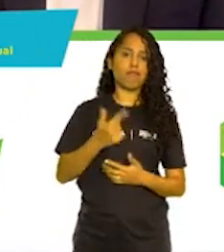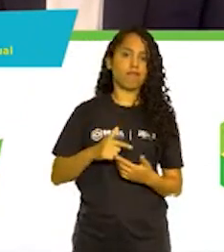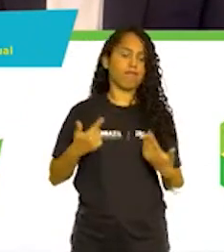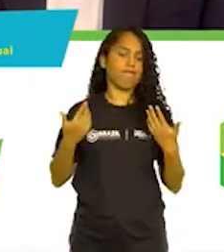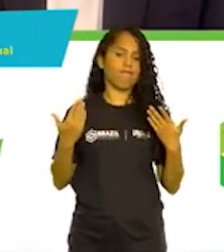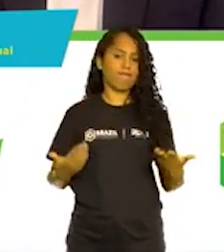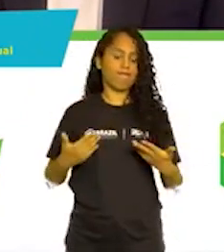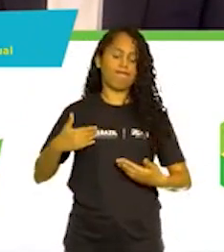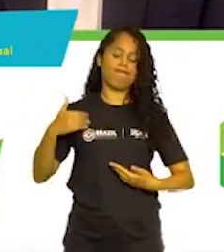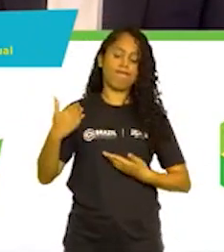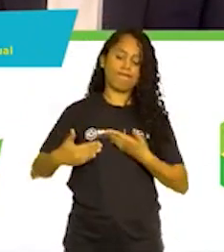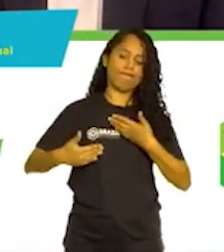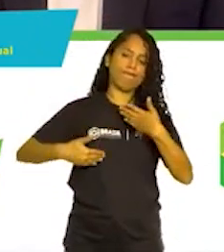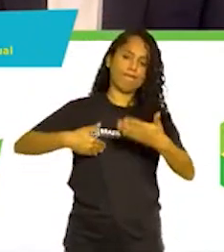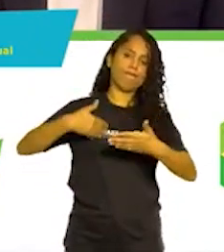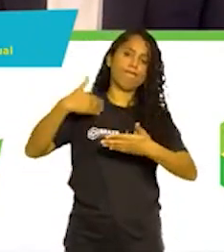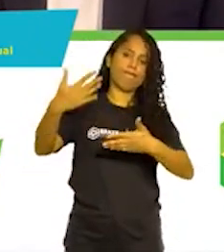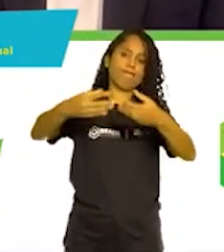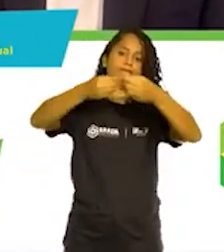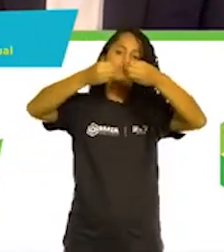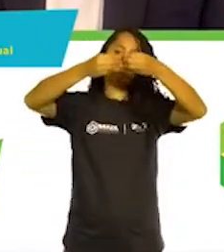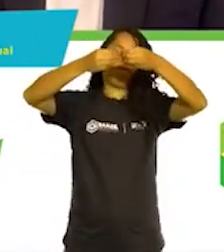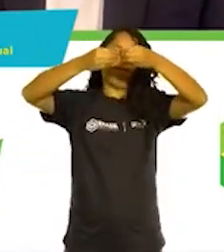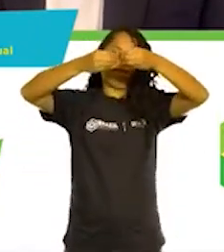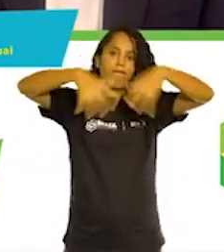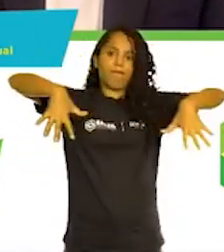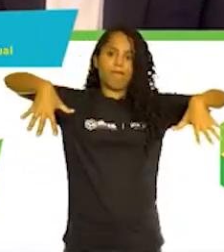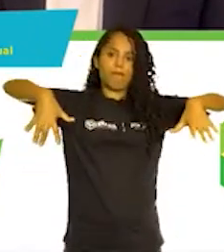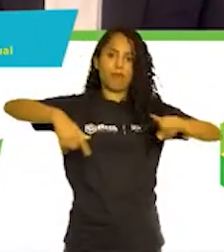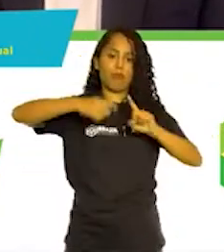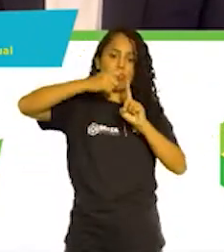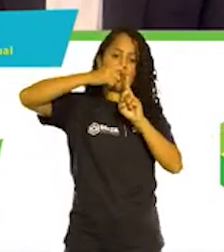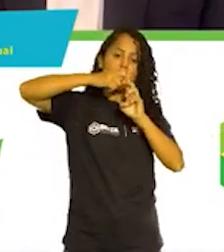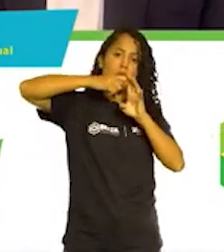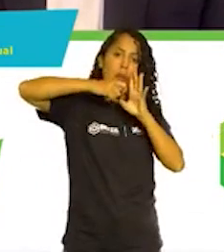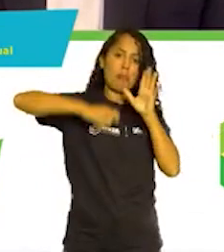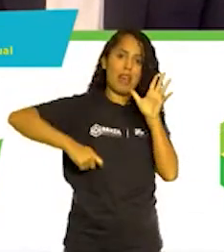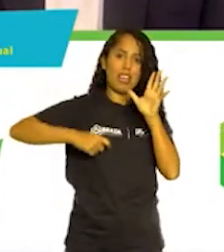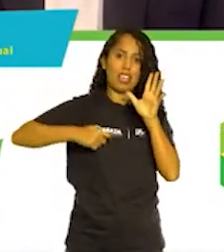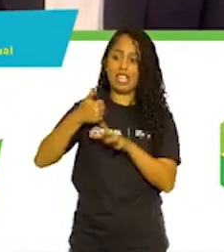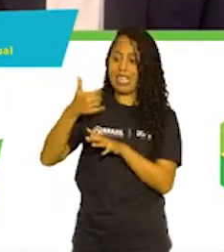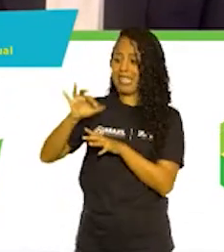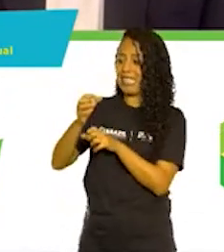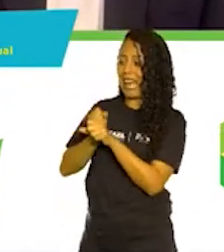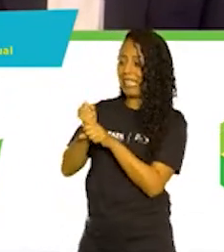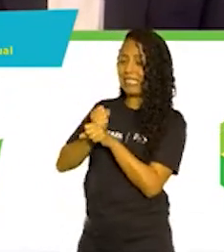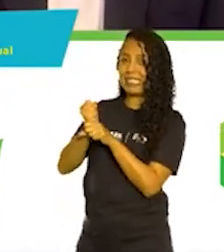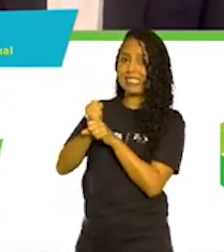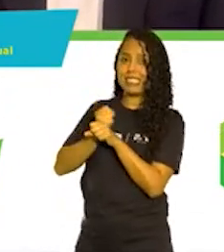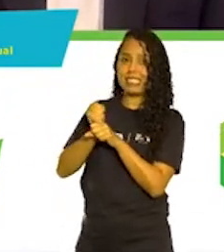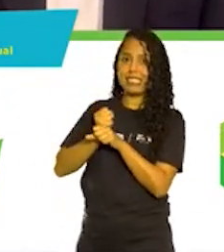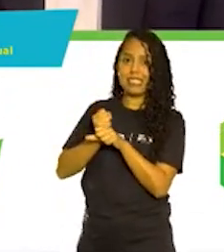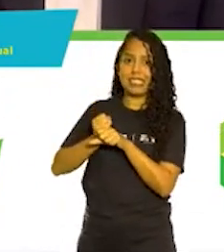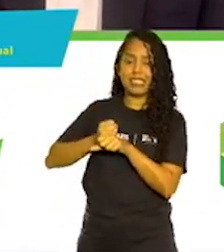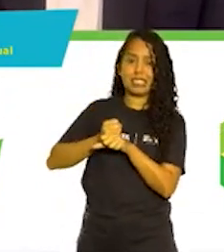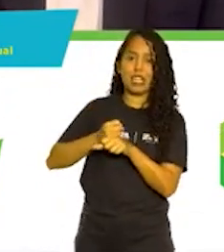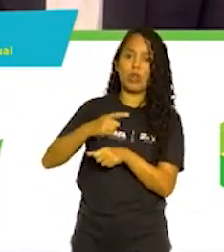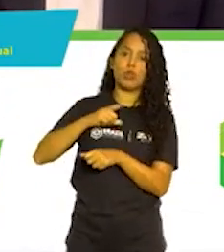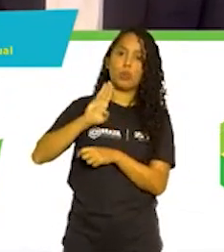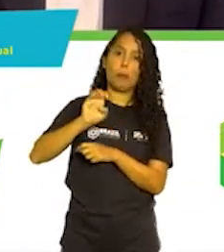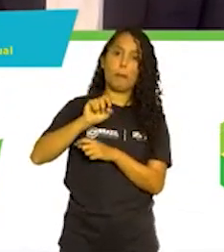que levou a que a gente gastasse, em alguns meses, 10 anos de Bolsa Família, a gente gastou, em alguns